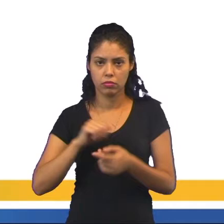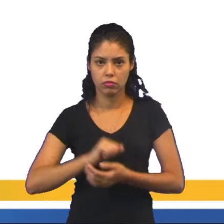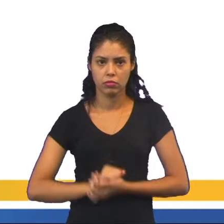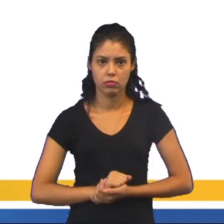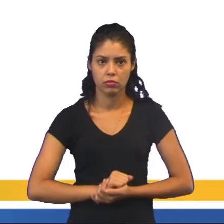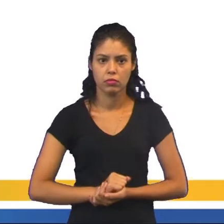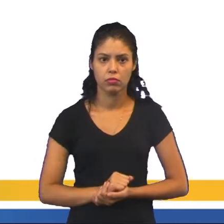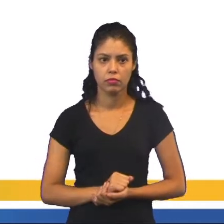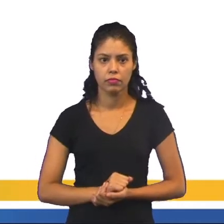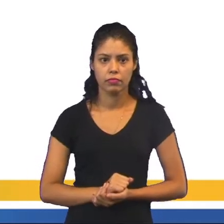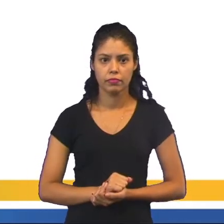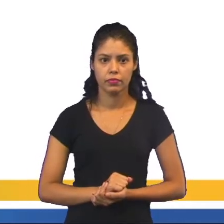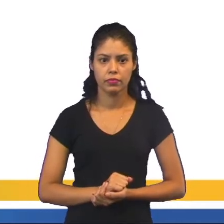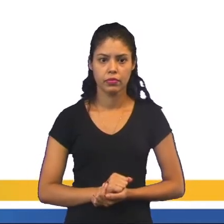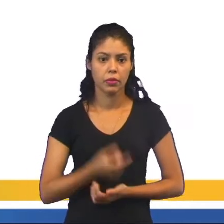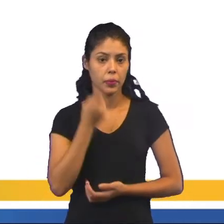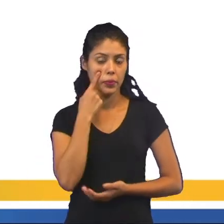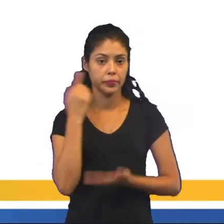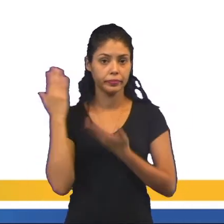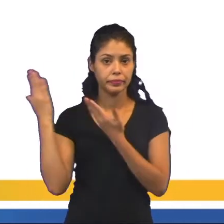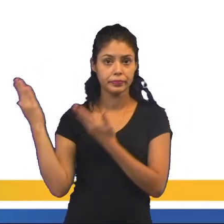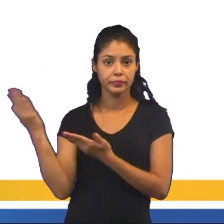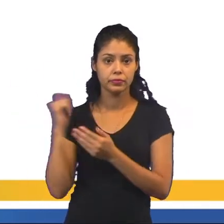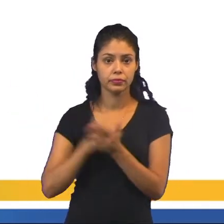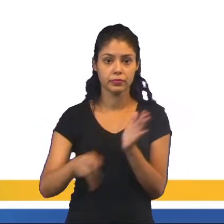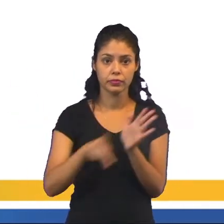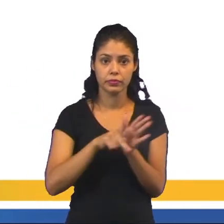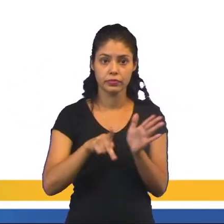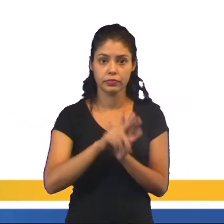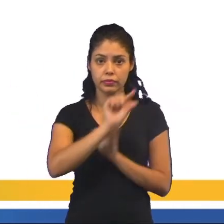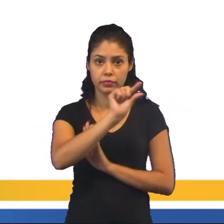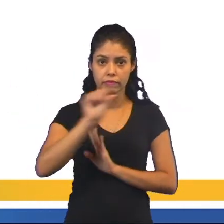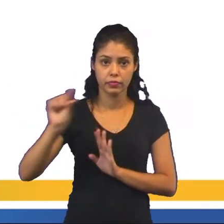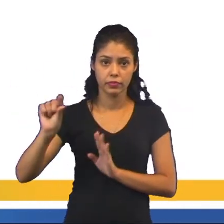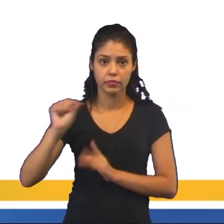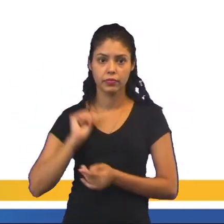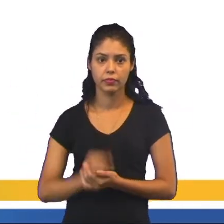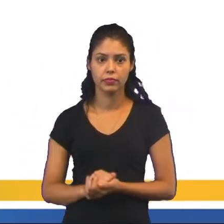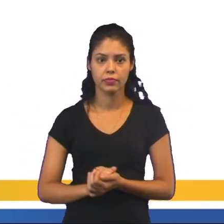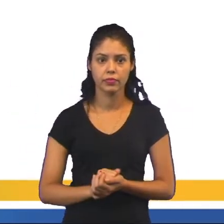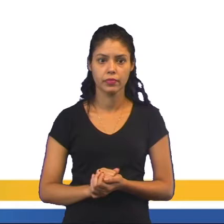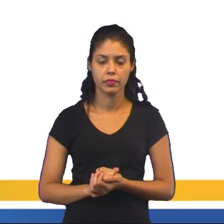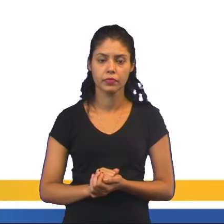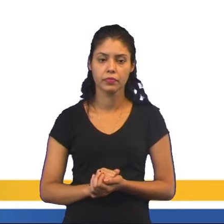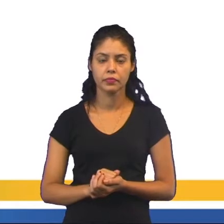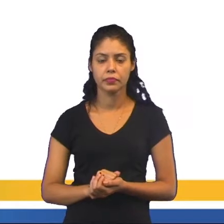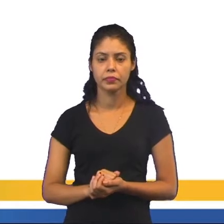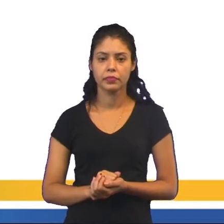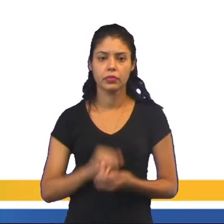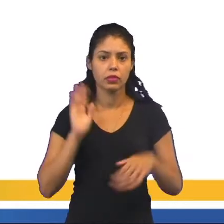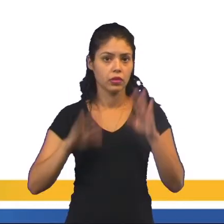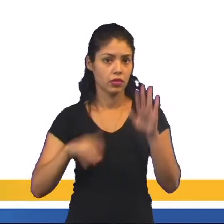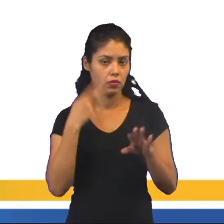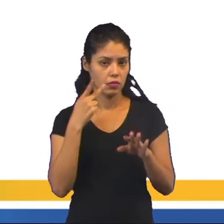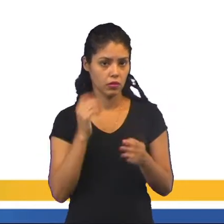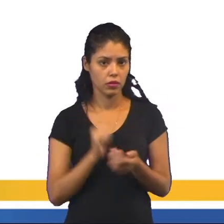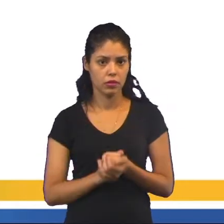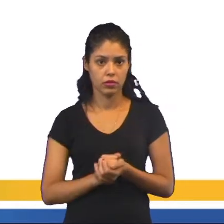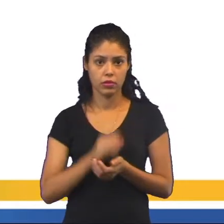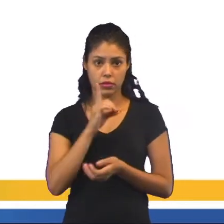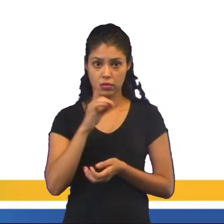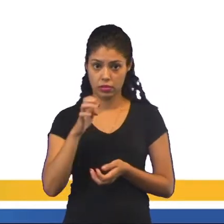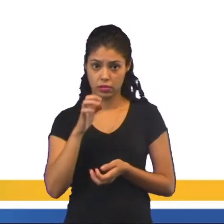curvas. Então, olha aí, propriedade de retas, né? São propriedades das retas. Normalmente eu falo propriedade